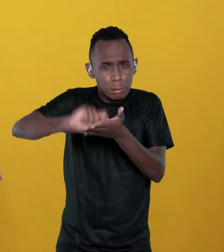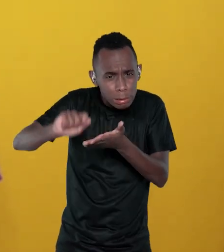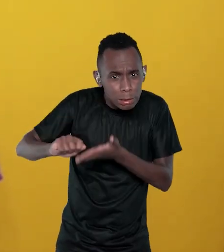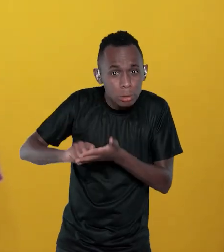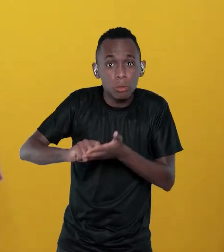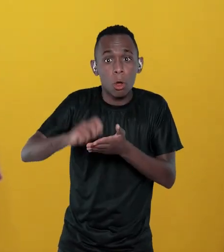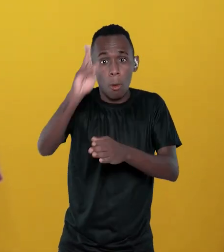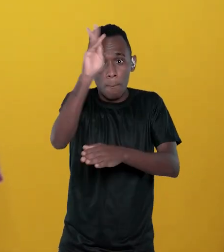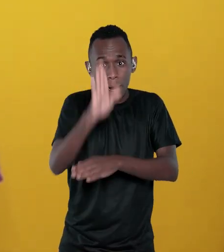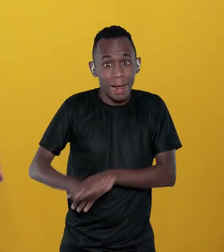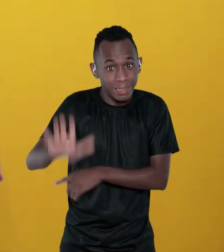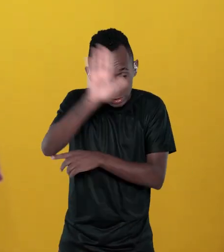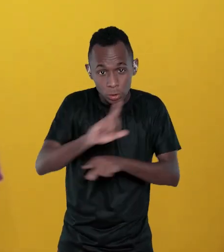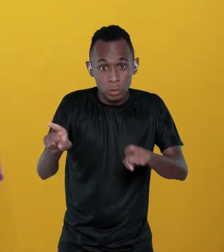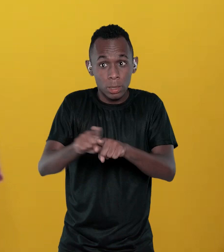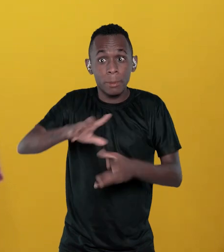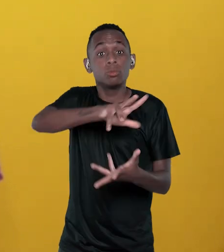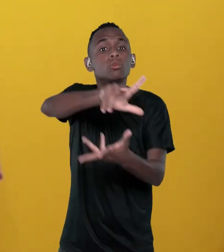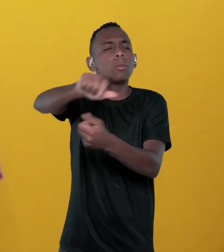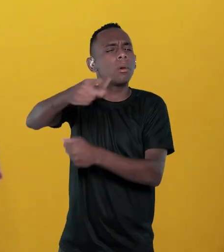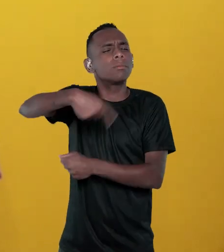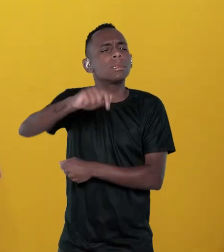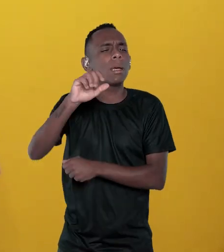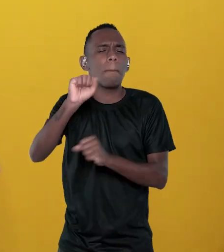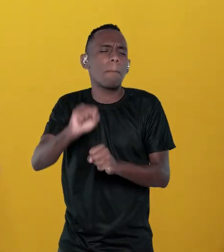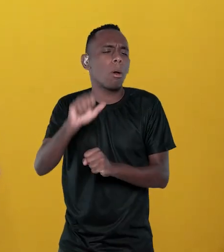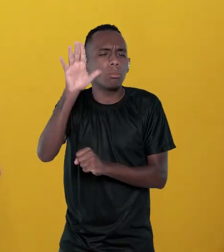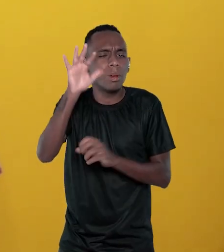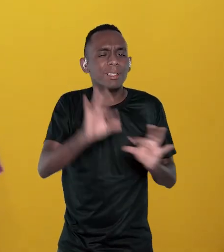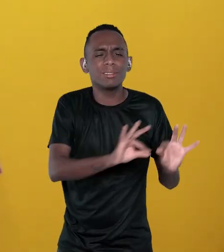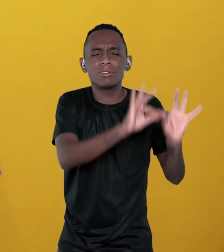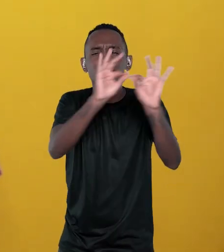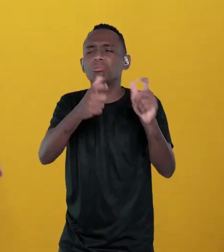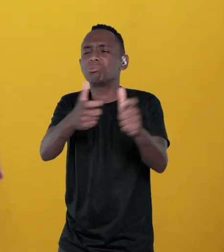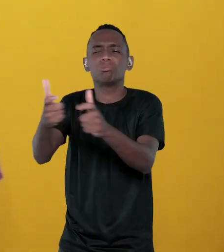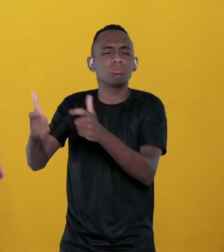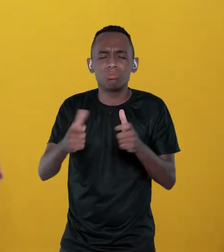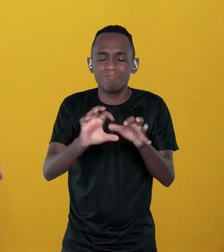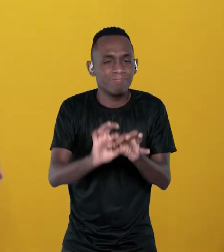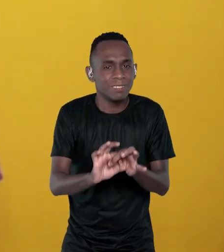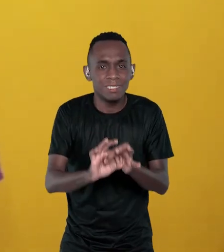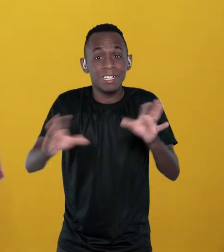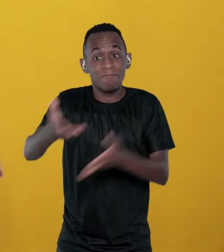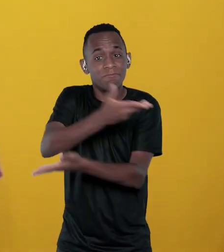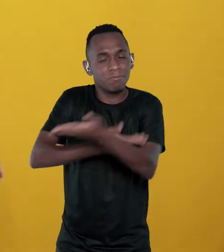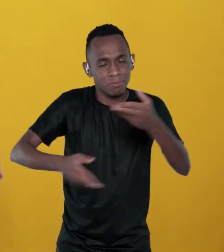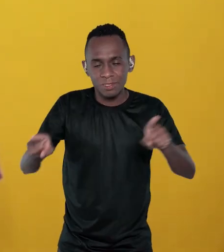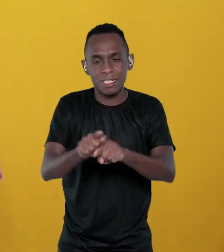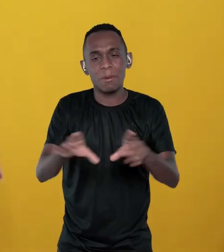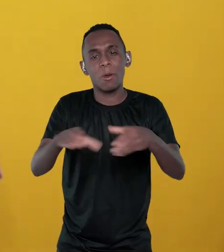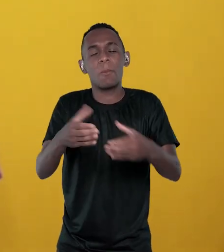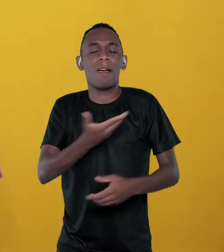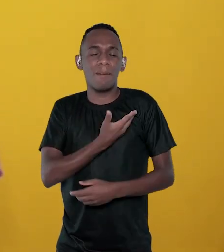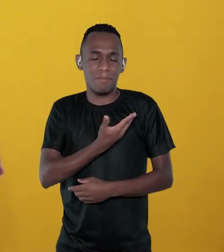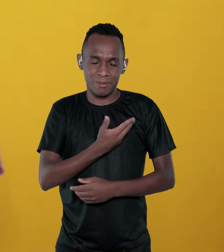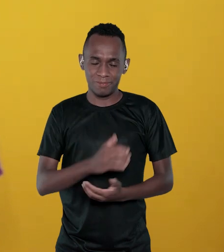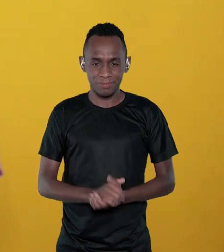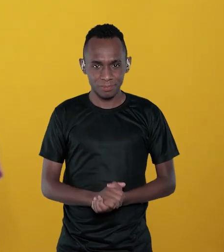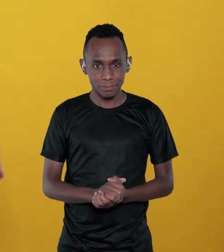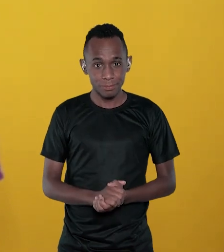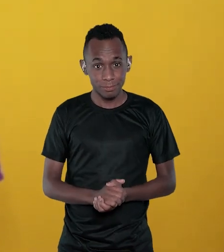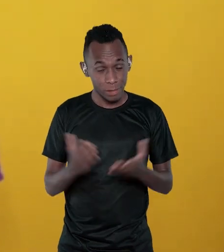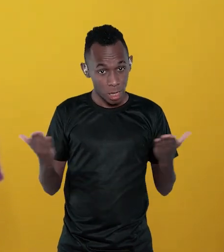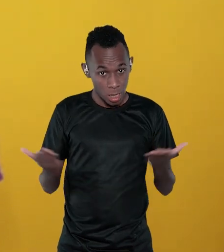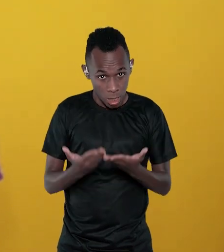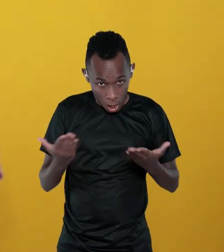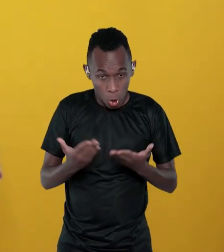intelectuais do Brasil, de Minas Gerais e do mundo, que você pode assistir de onde você quiser e compartilhar com os amigos também.